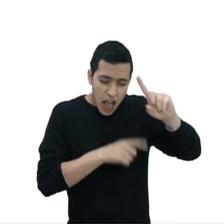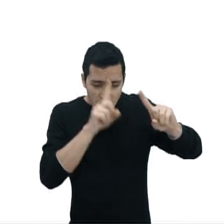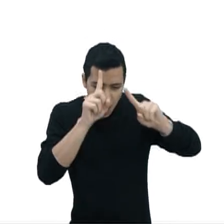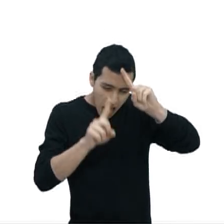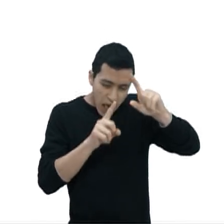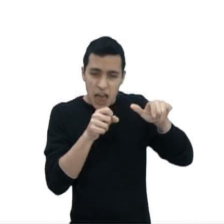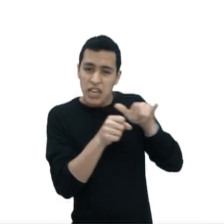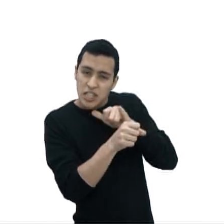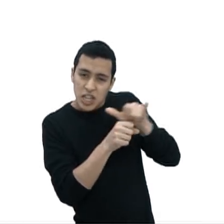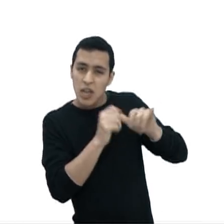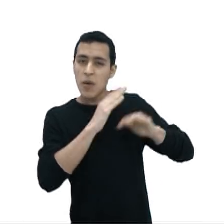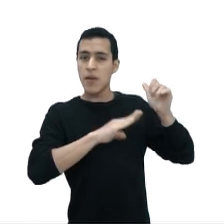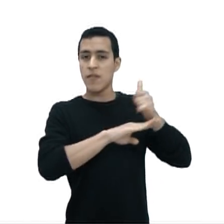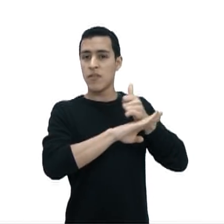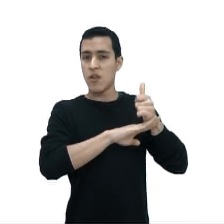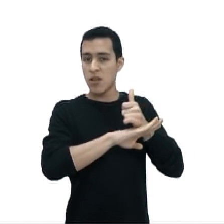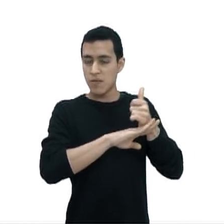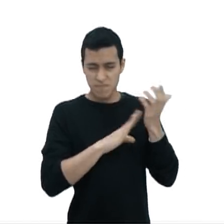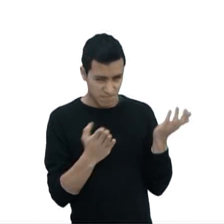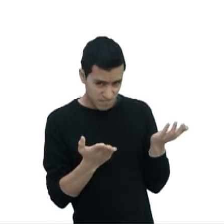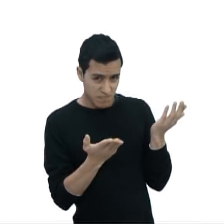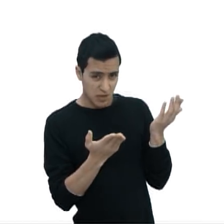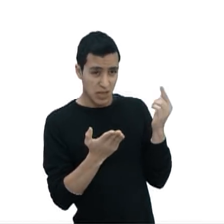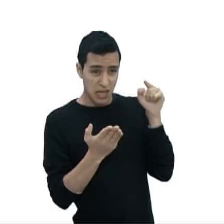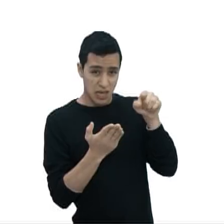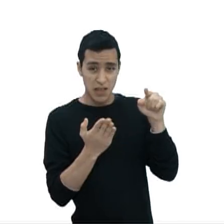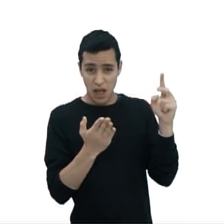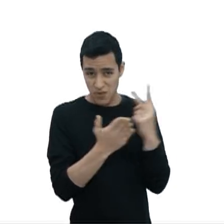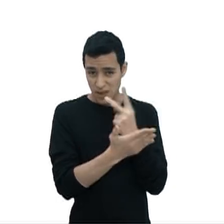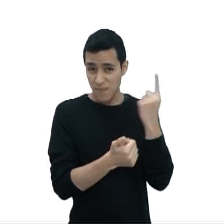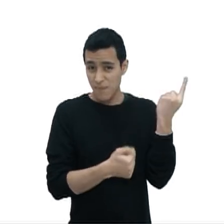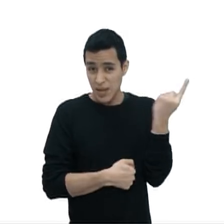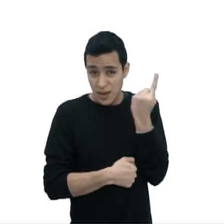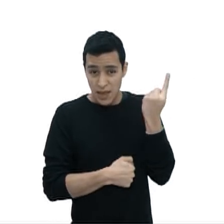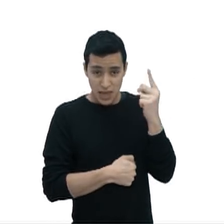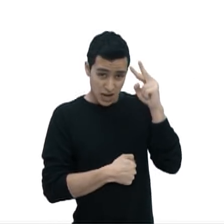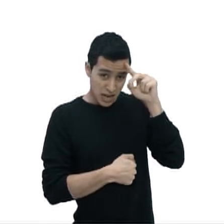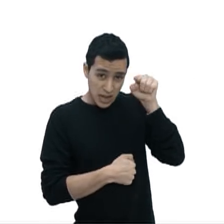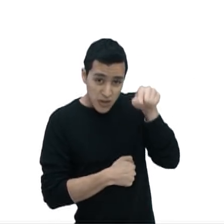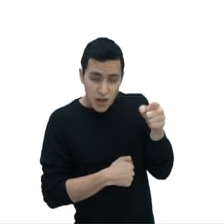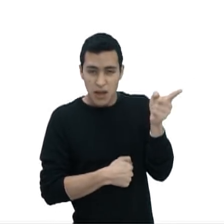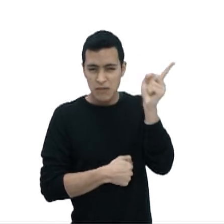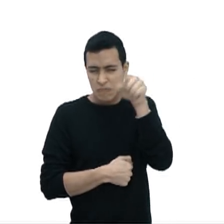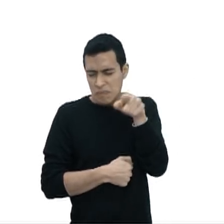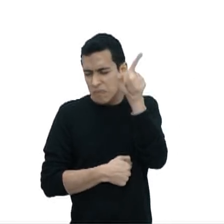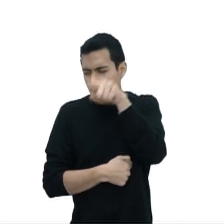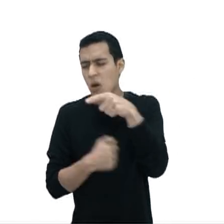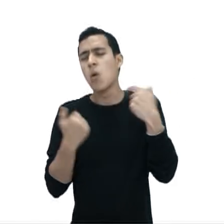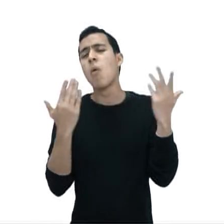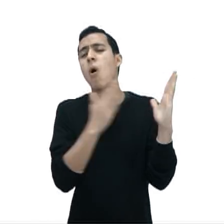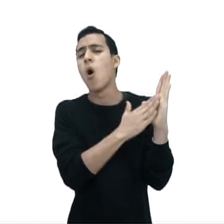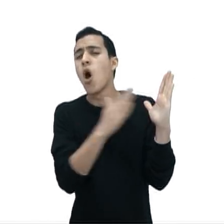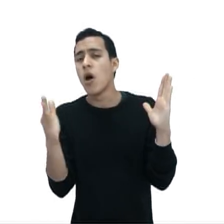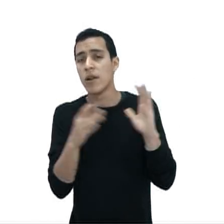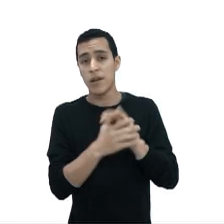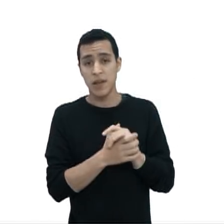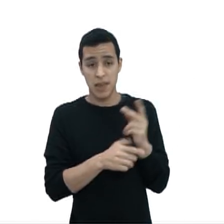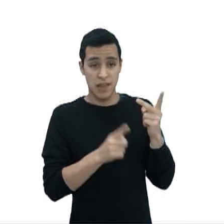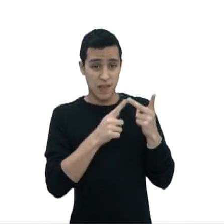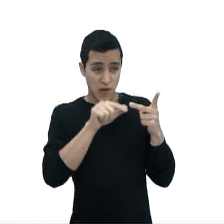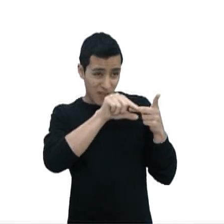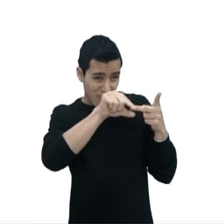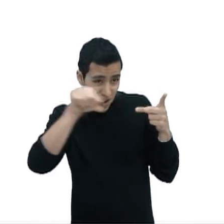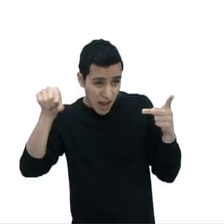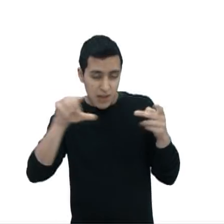uma ferramenta profissional. Será que isso acontece em primeiro lugar na história, em segundo, terceiro ou quarto? Na segunda